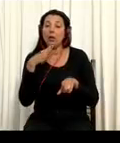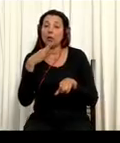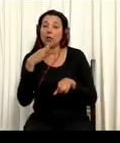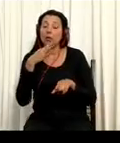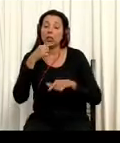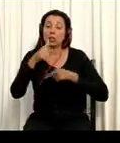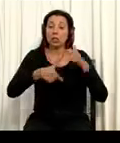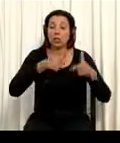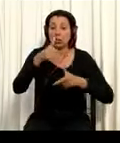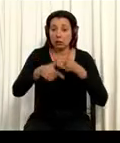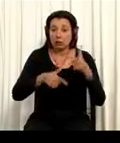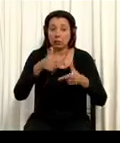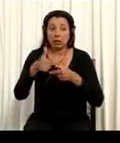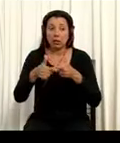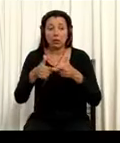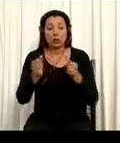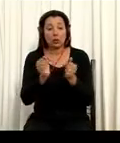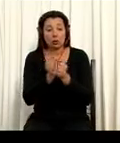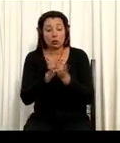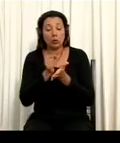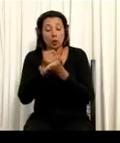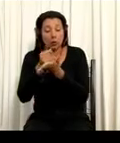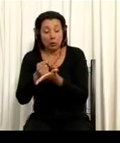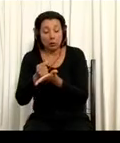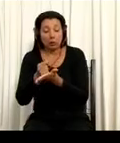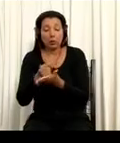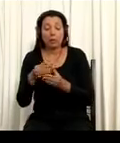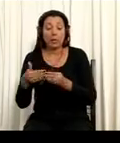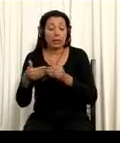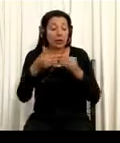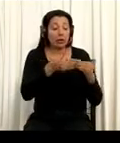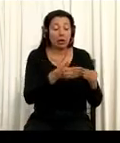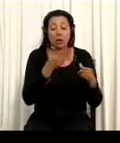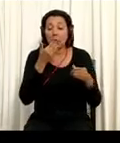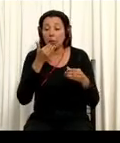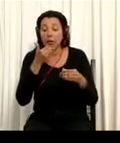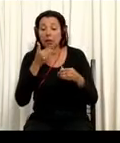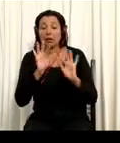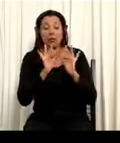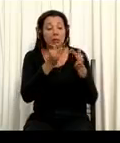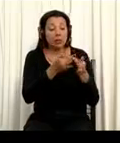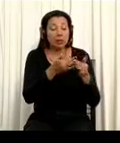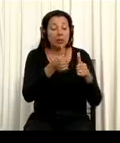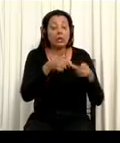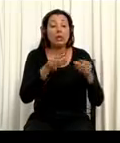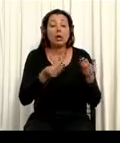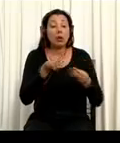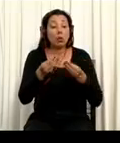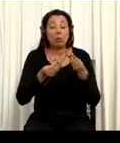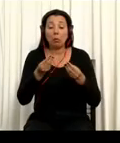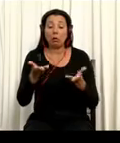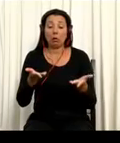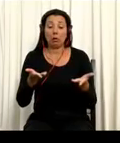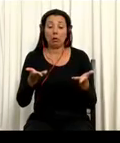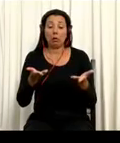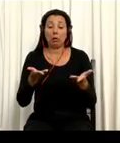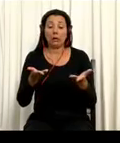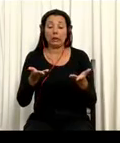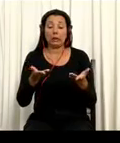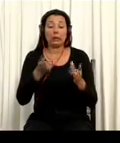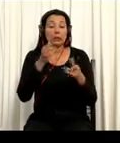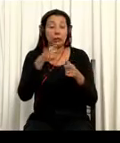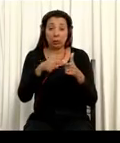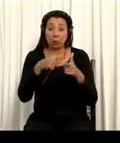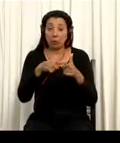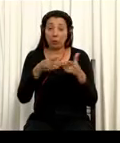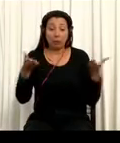de trabalho com a solidariedade para levar comida para as famílias que estão numa situação de maior crise